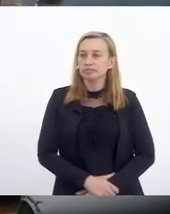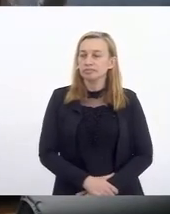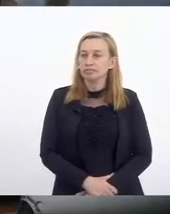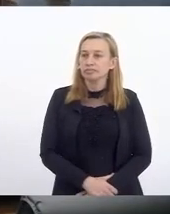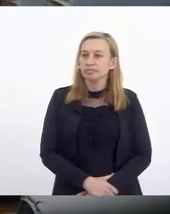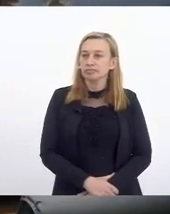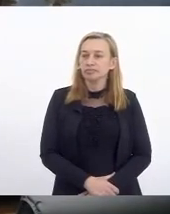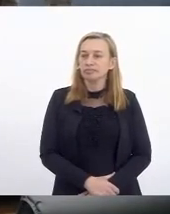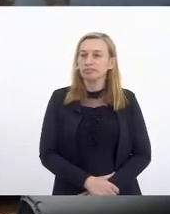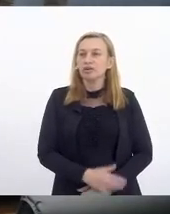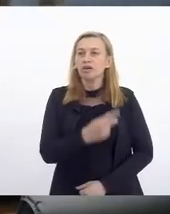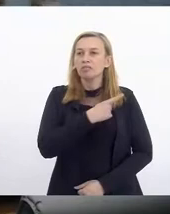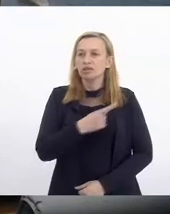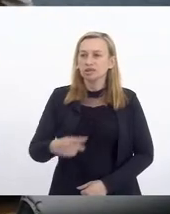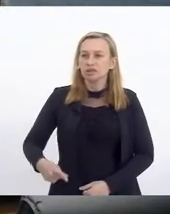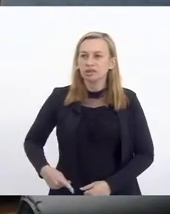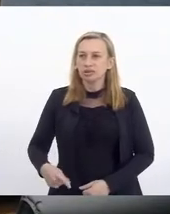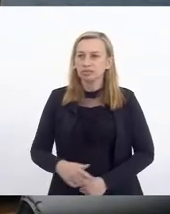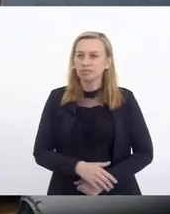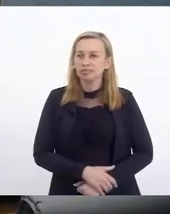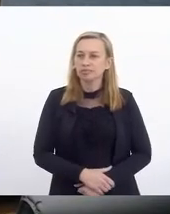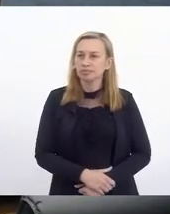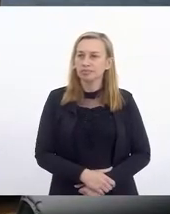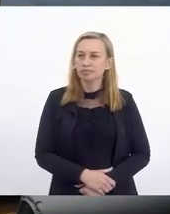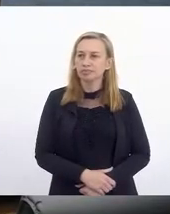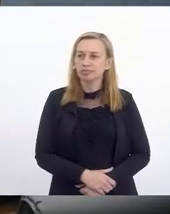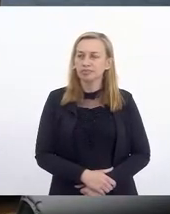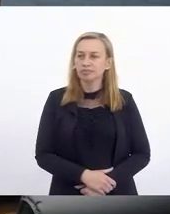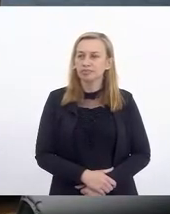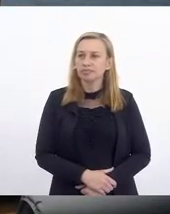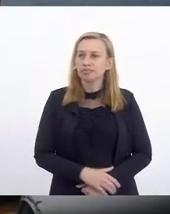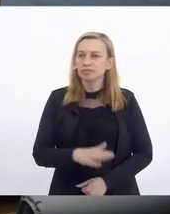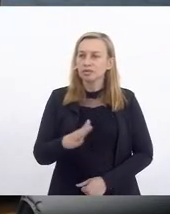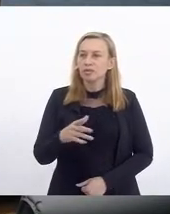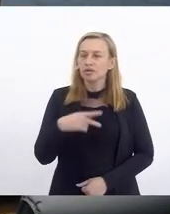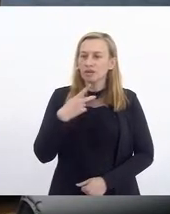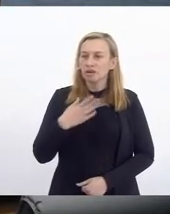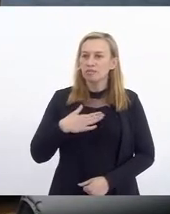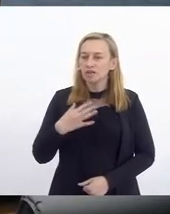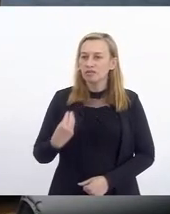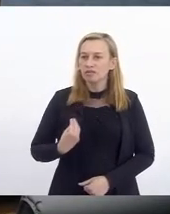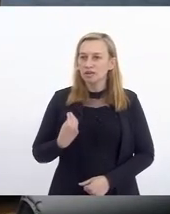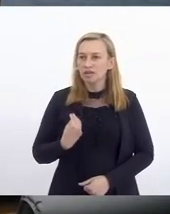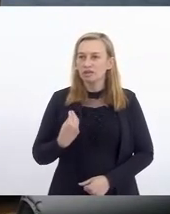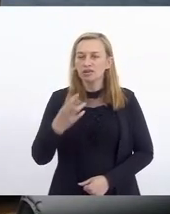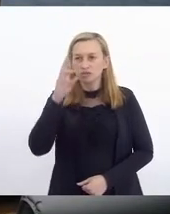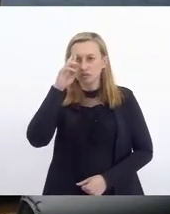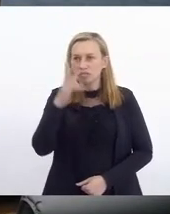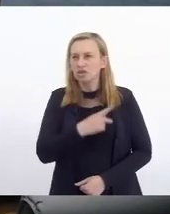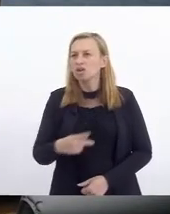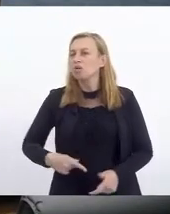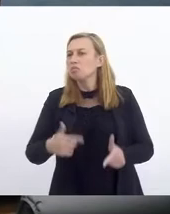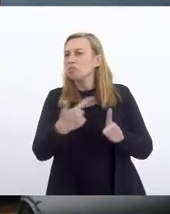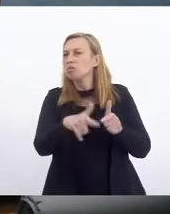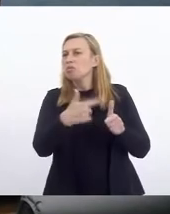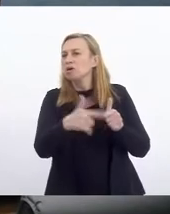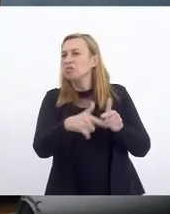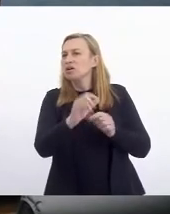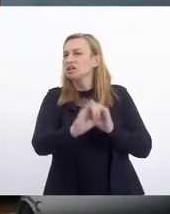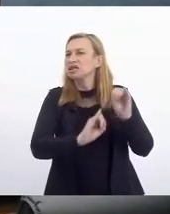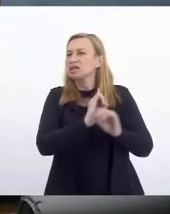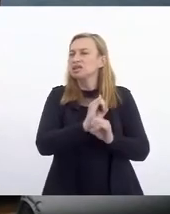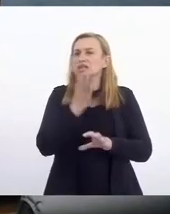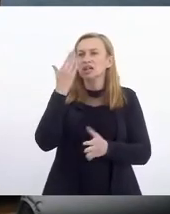Está aberto. Presidente. Só para confirmar minha presença, presidente, eu tive problema aqui na conexão, por favor, saber se